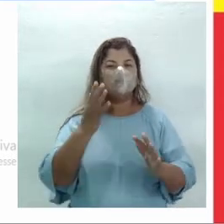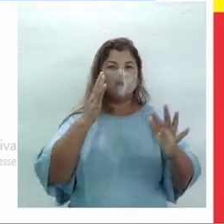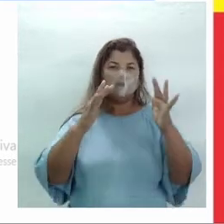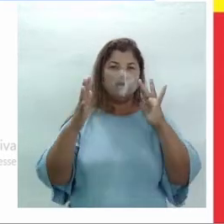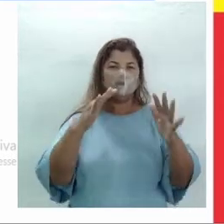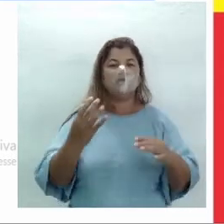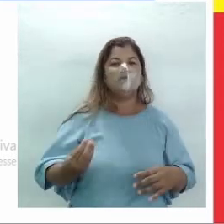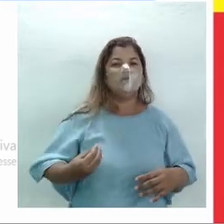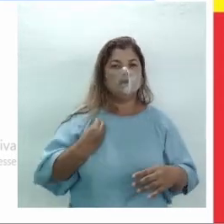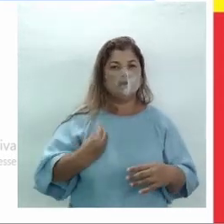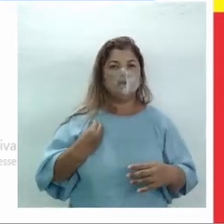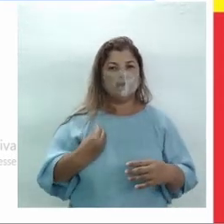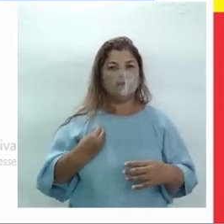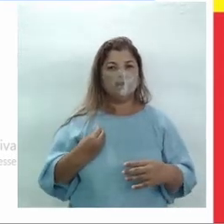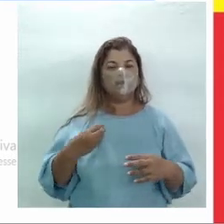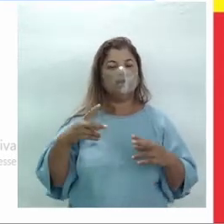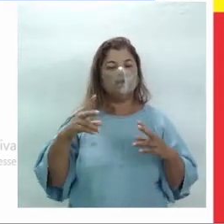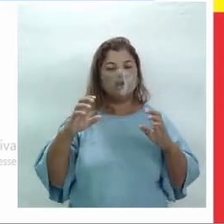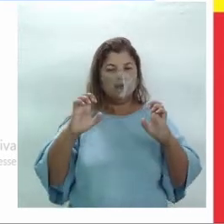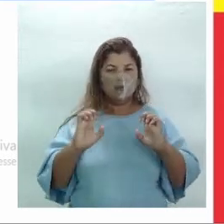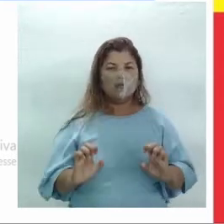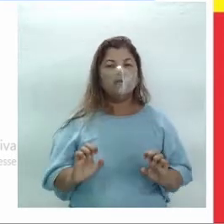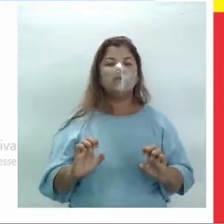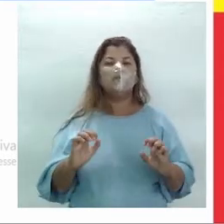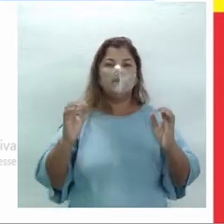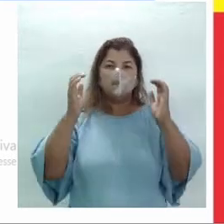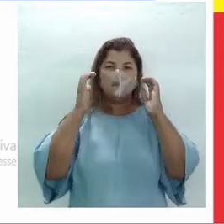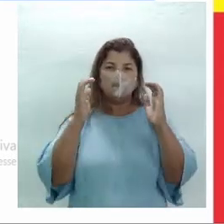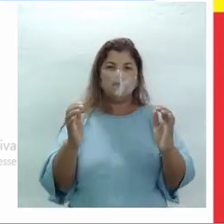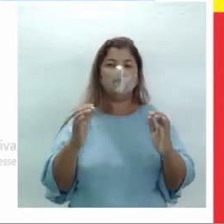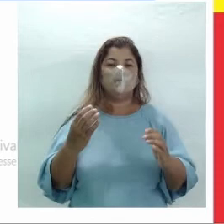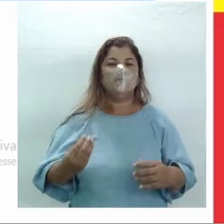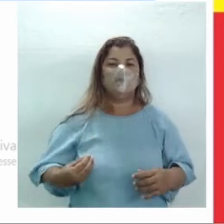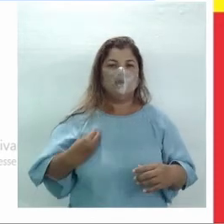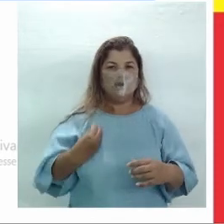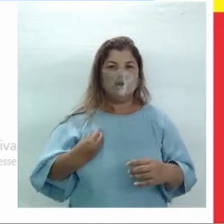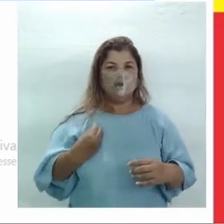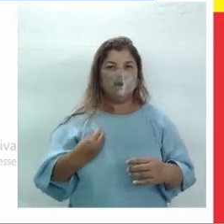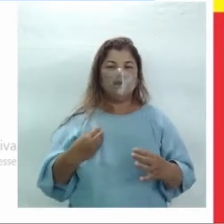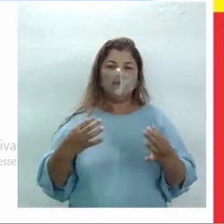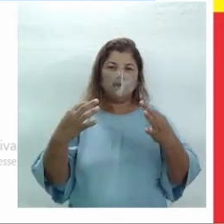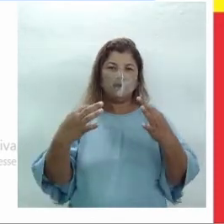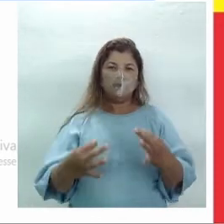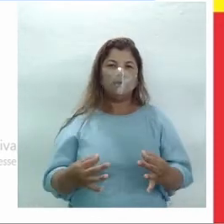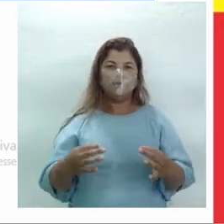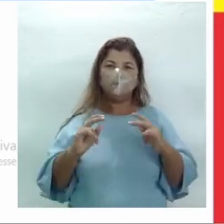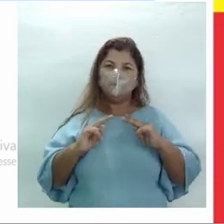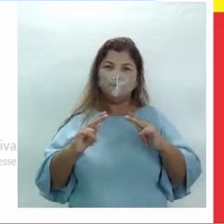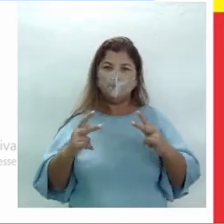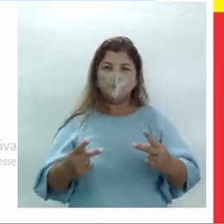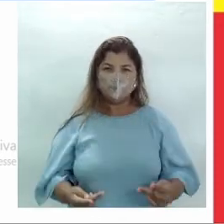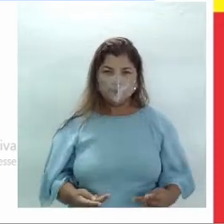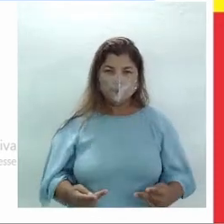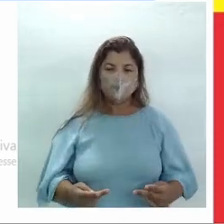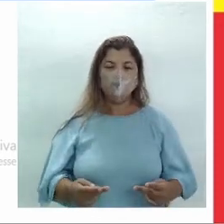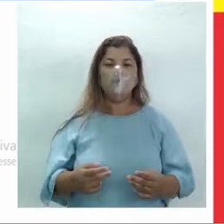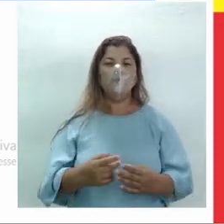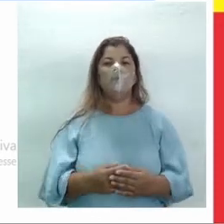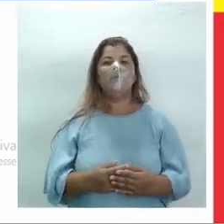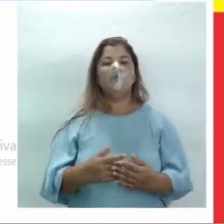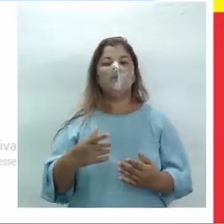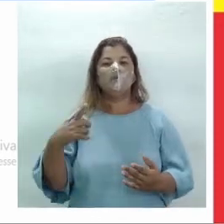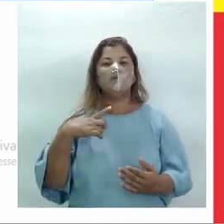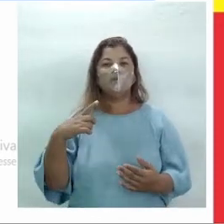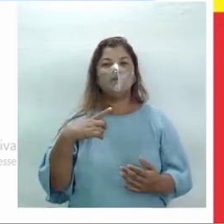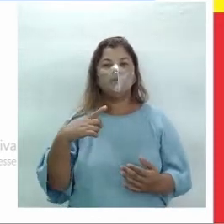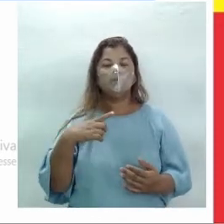de vida, como uma atitude ética de respeito à vida e à dignidade humana. Cortando para